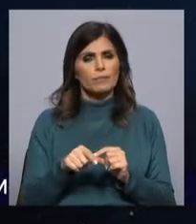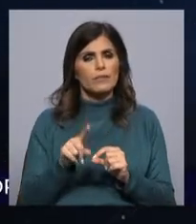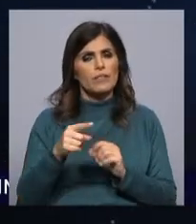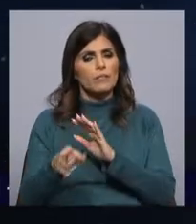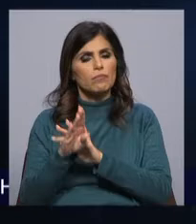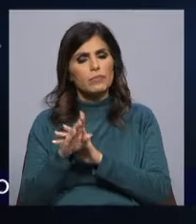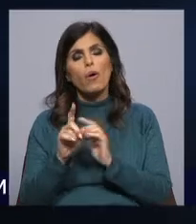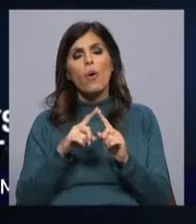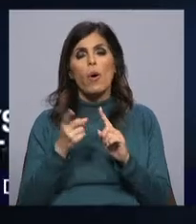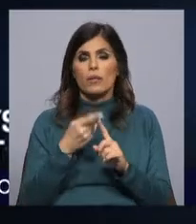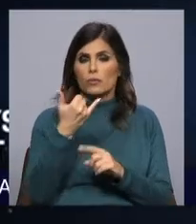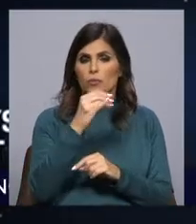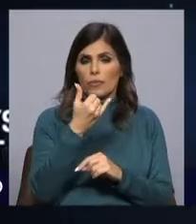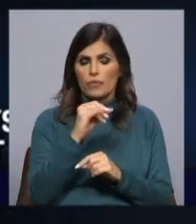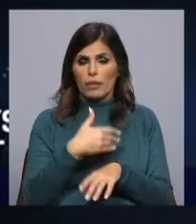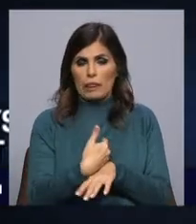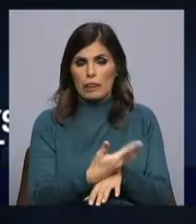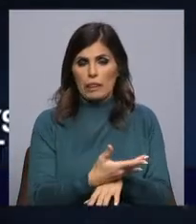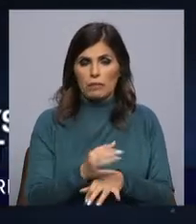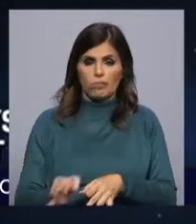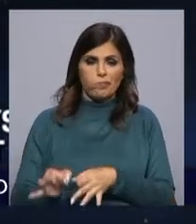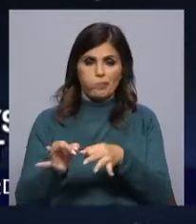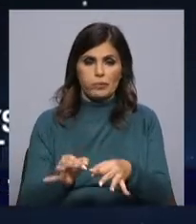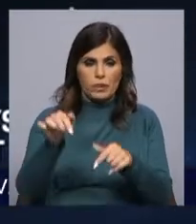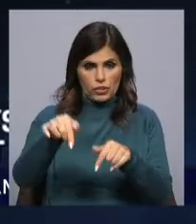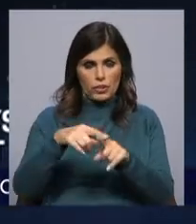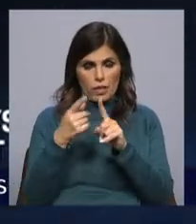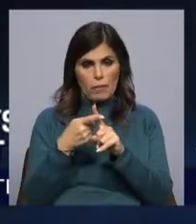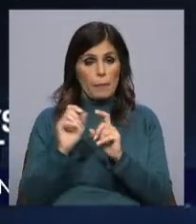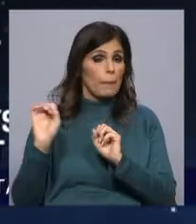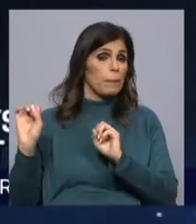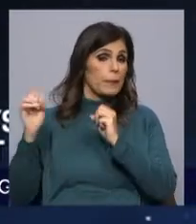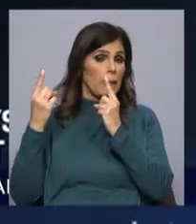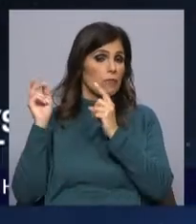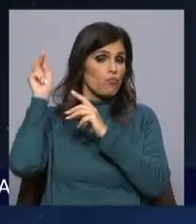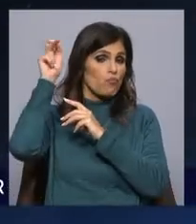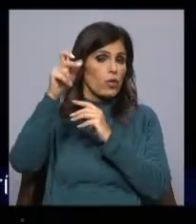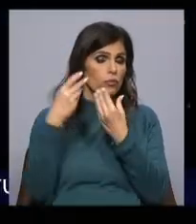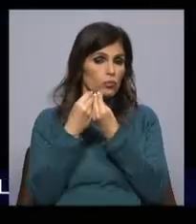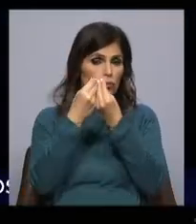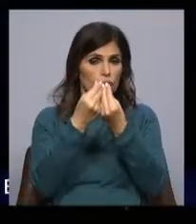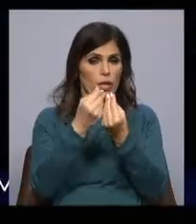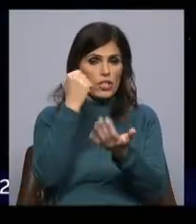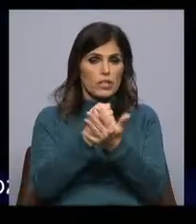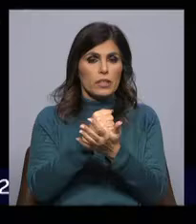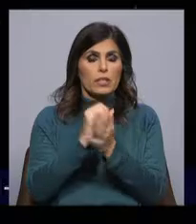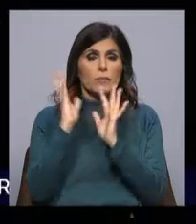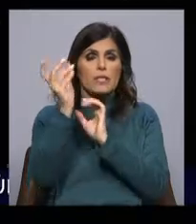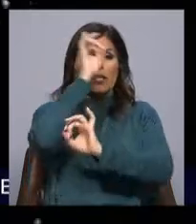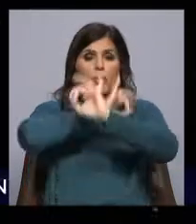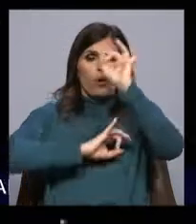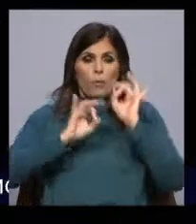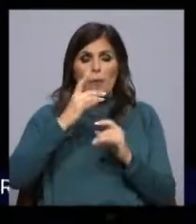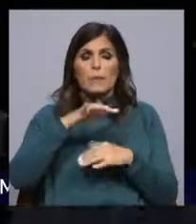partido em 2020, mas que foi atrasada precisamente para este ano, a primeira missão em conjunto da Agência Espacial Europeia,